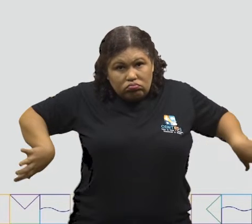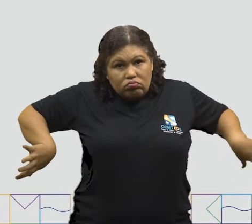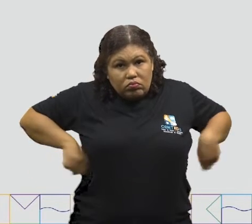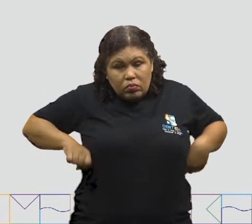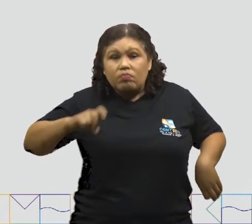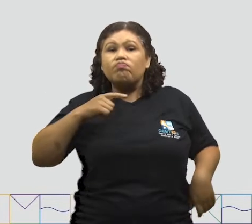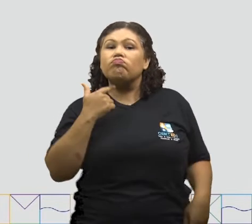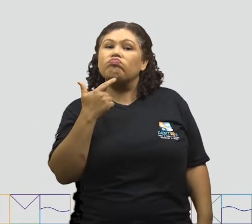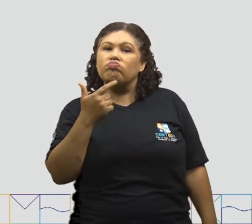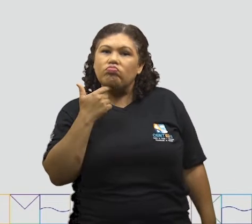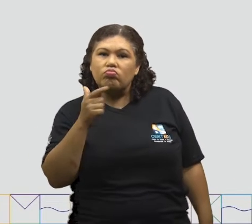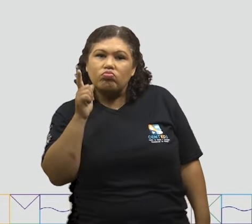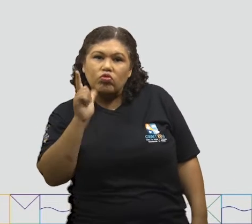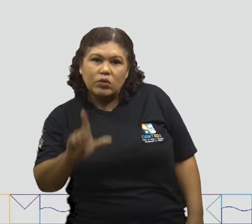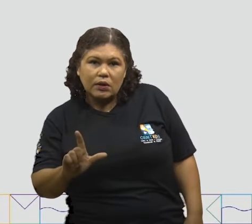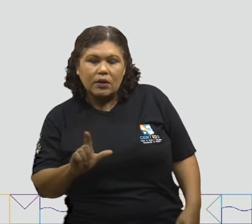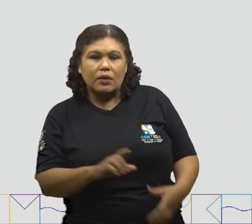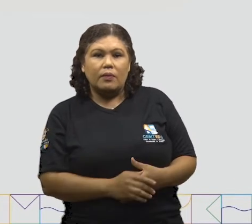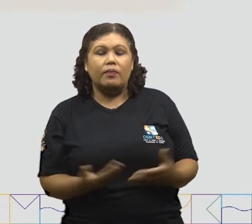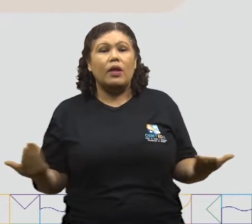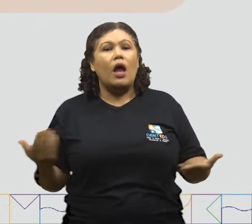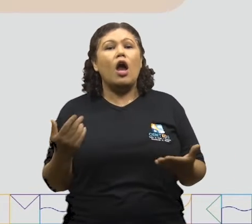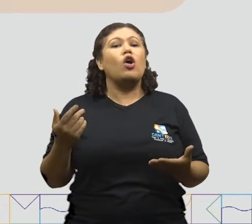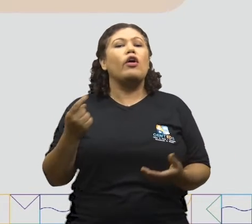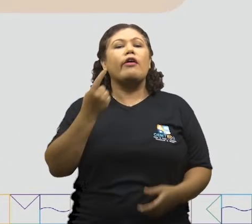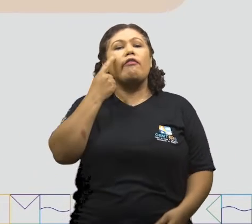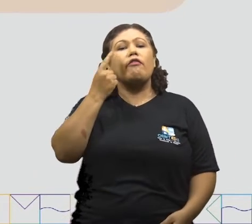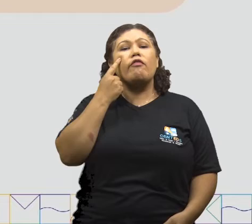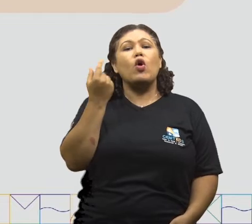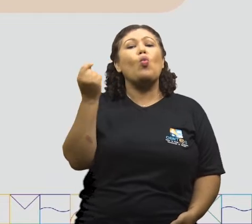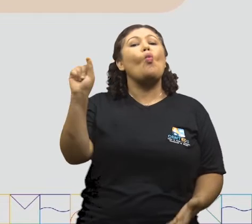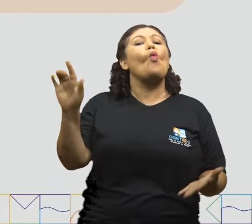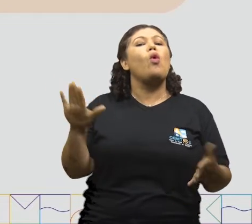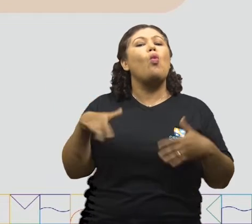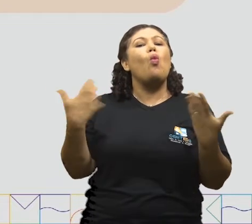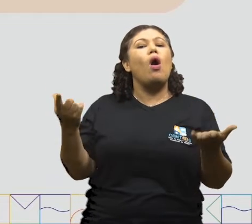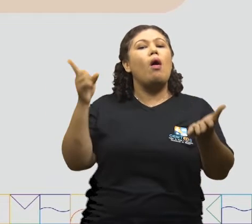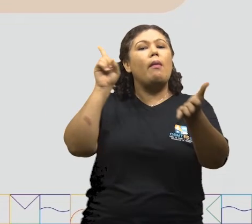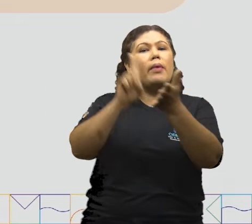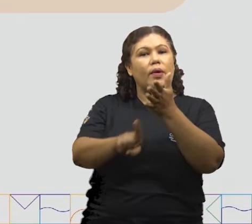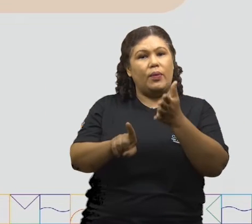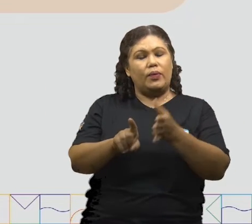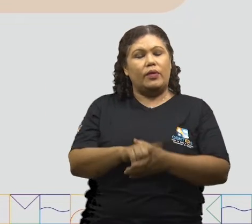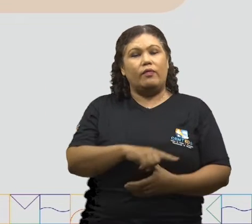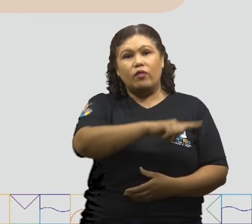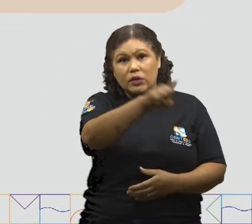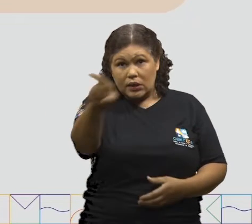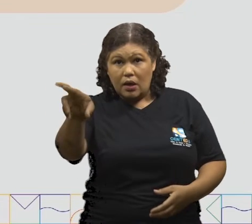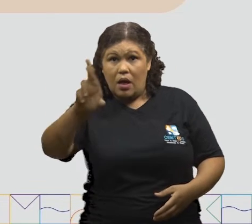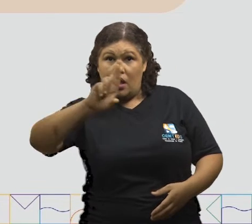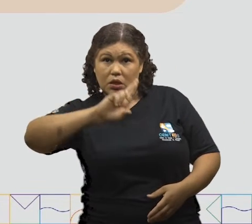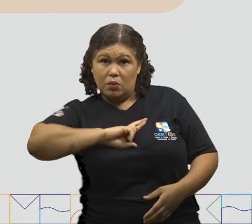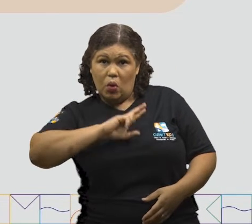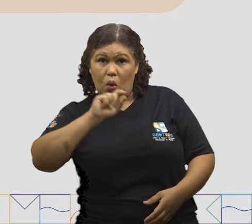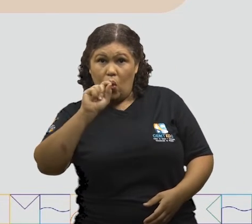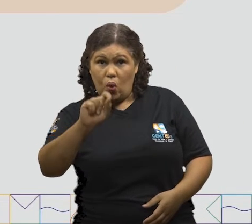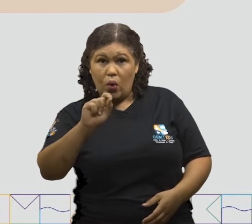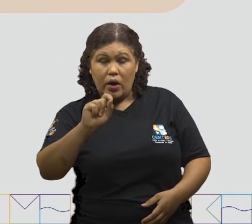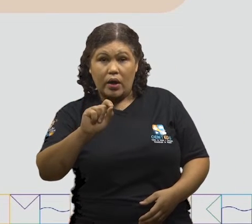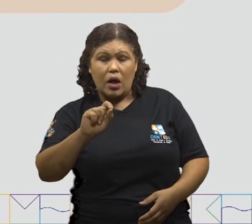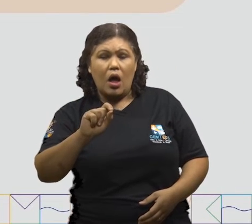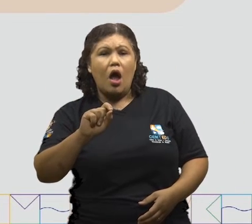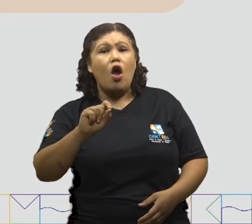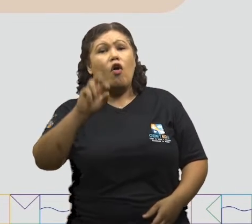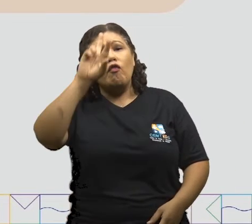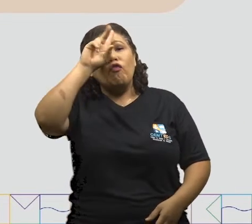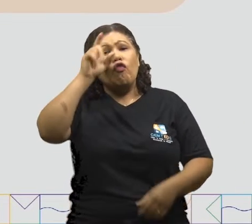corpos. Vamos agora descobrir o que a nossa atividade 2 deseja. Agora responda. O que as